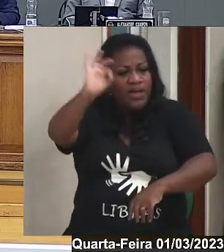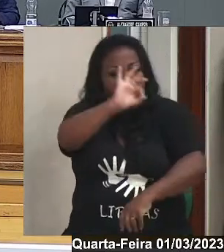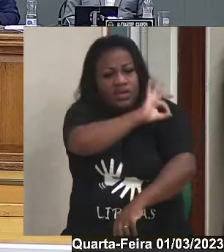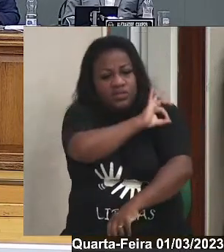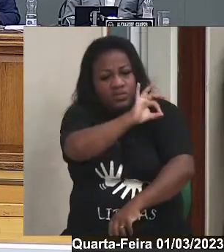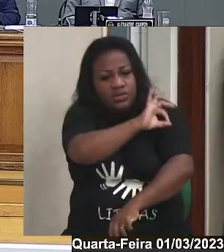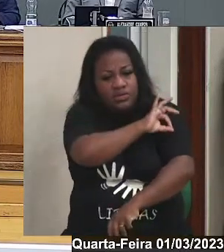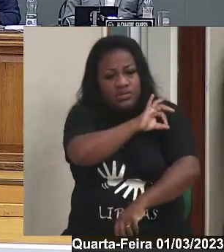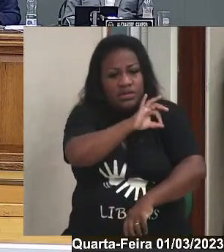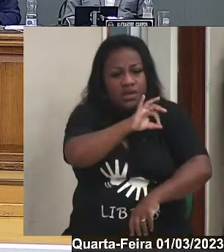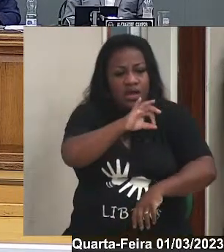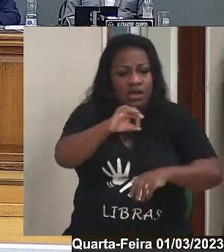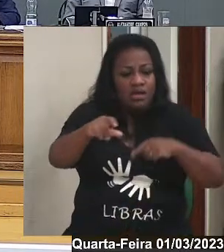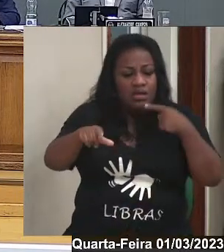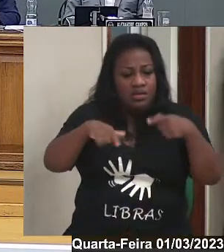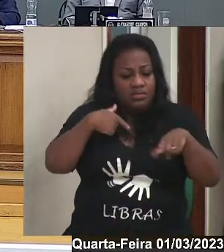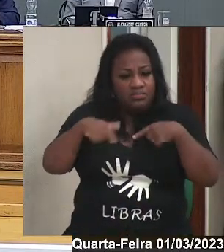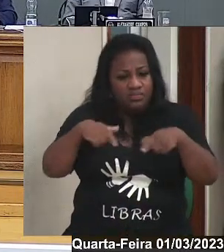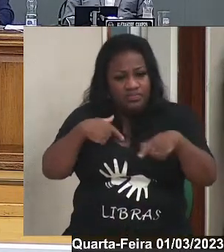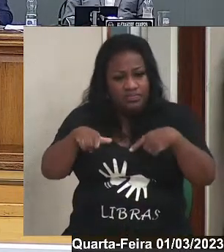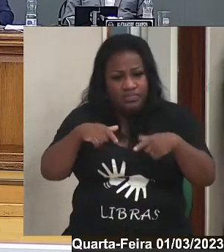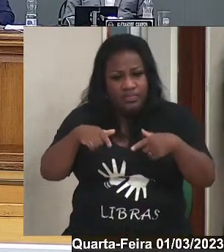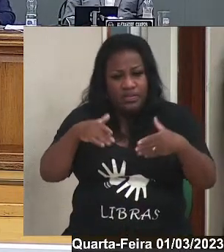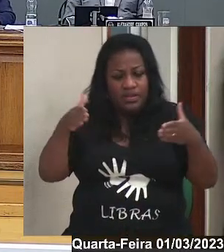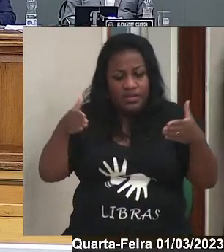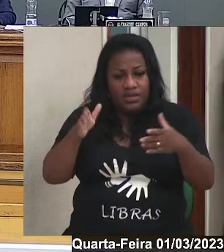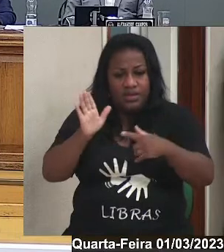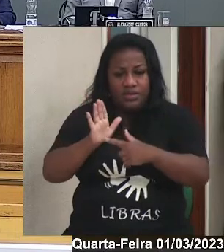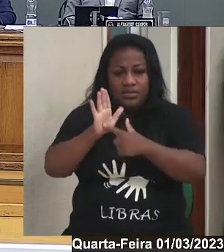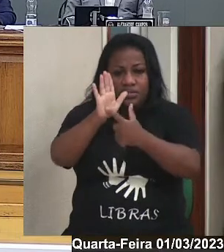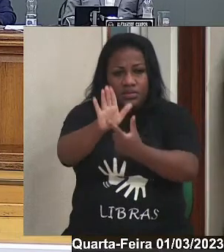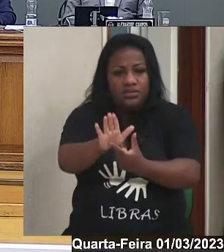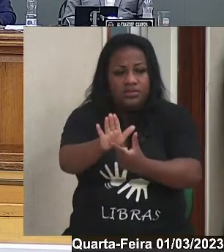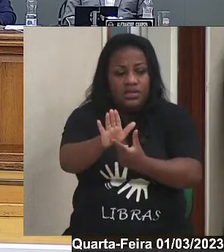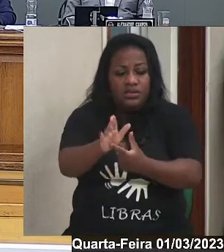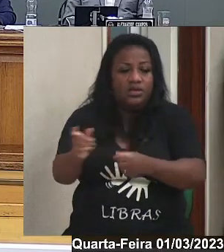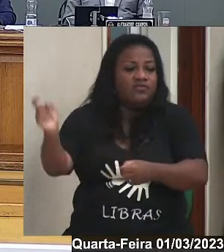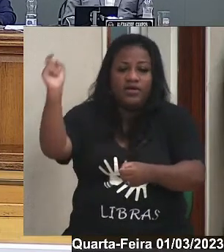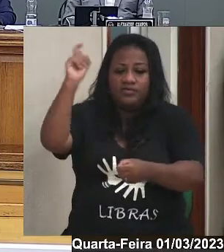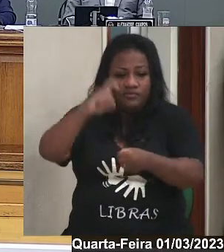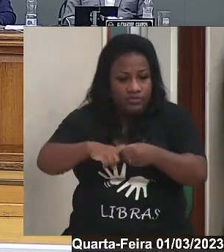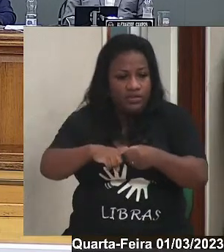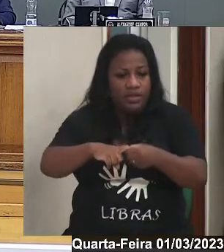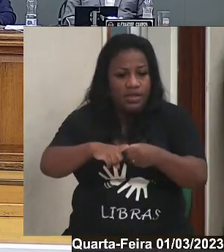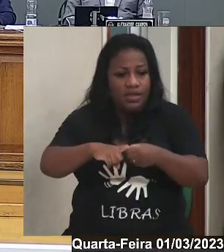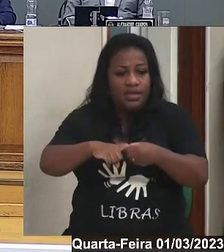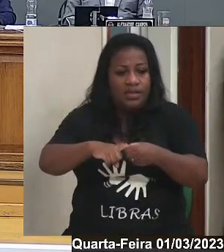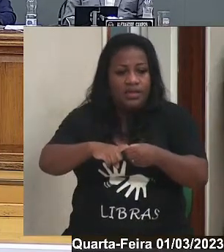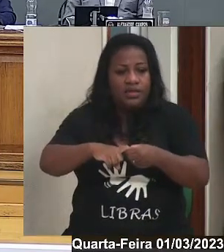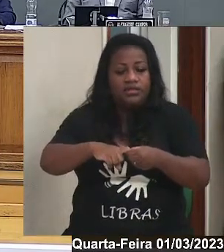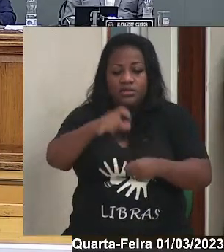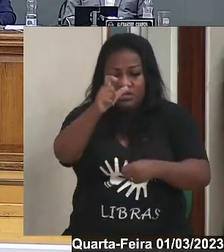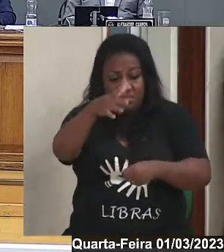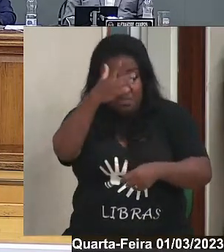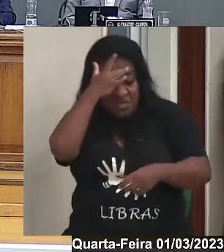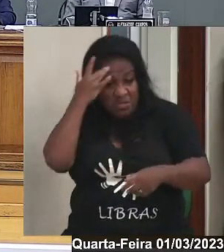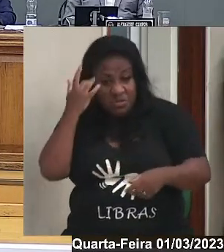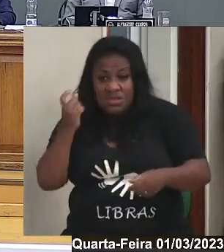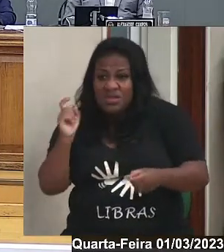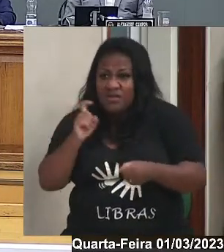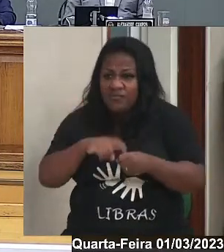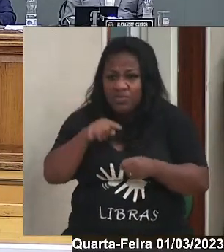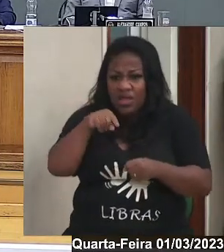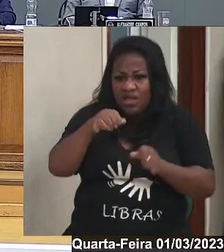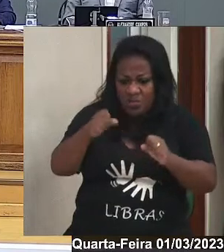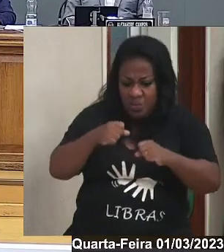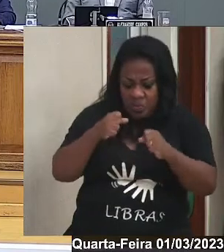o cidadão que está indo trabalhar, já fracassou, e aqui na cidade de Embu das Artes não vai voltar. É esse tipo de gente que quer voltar para o poder